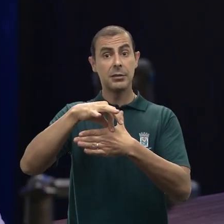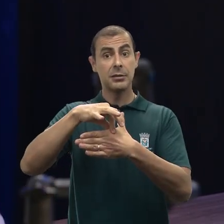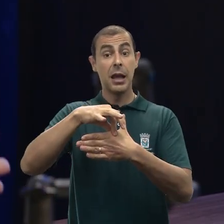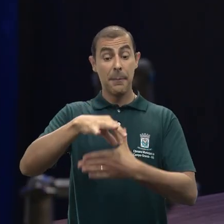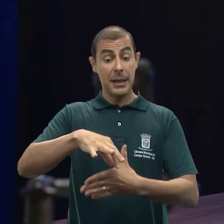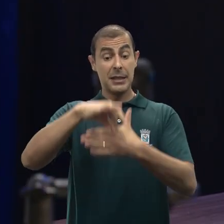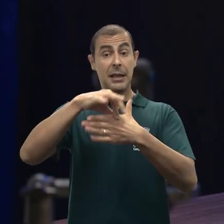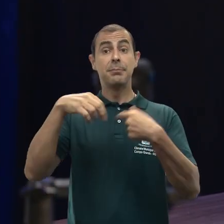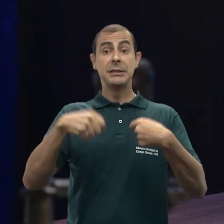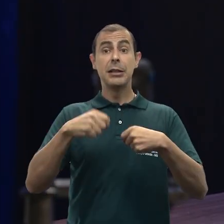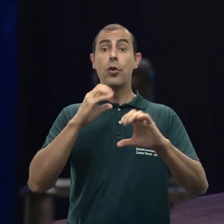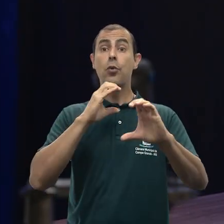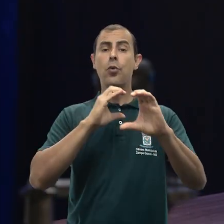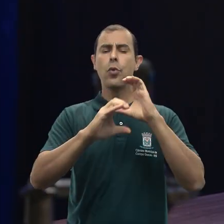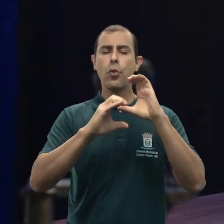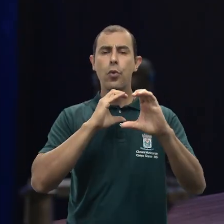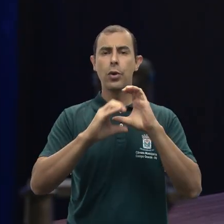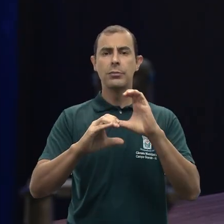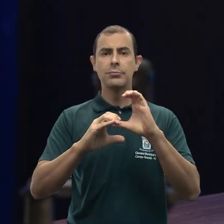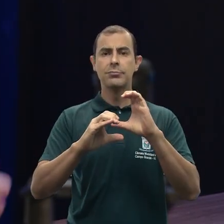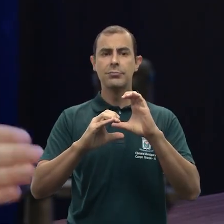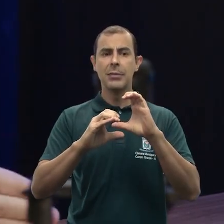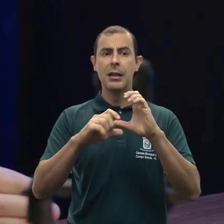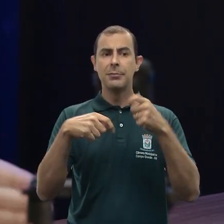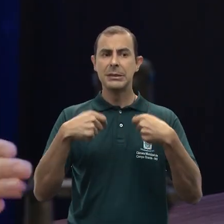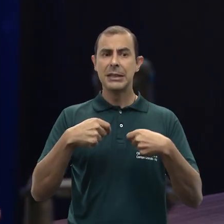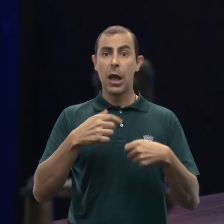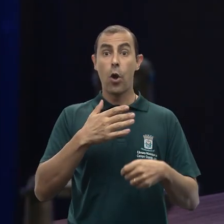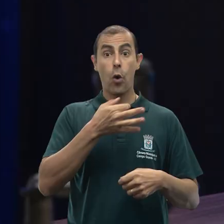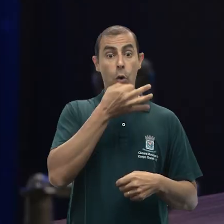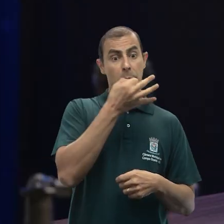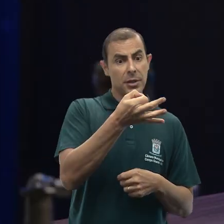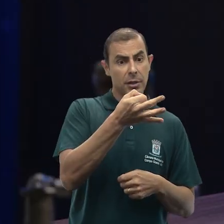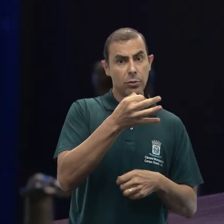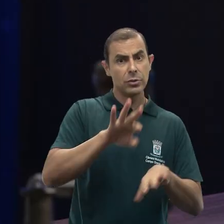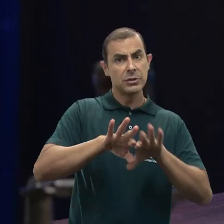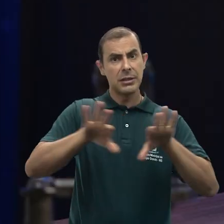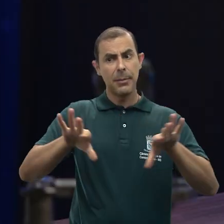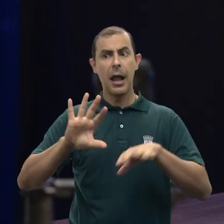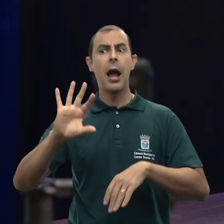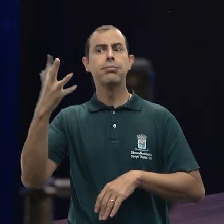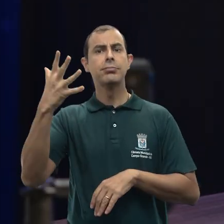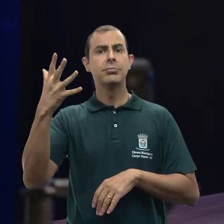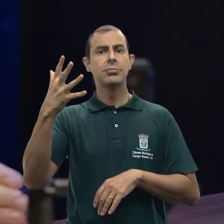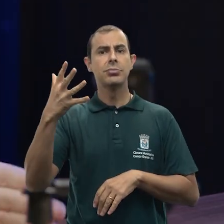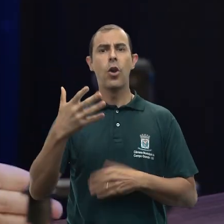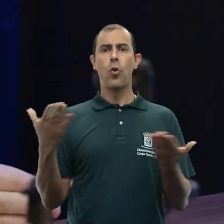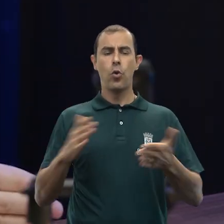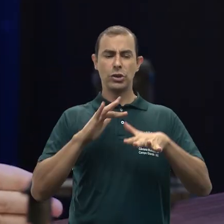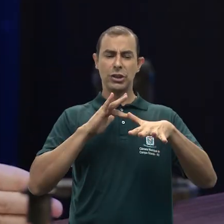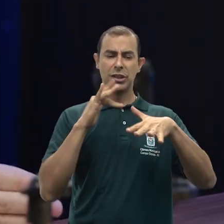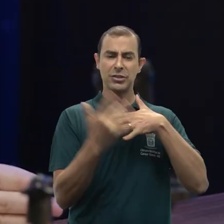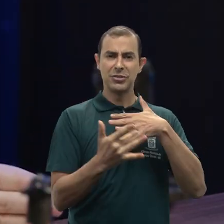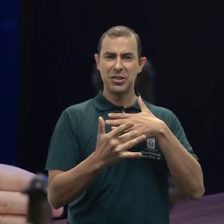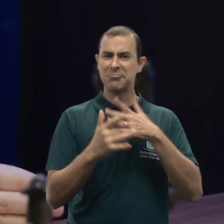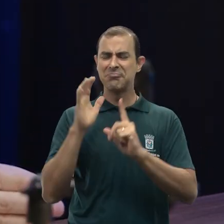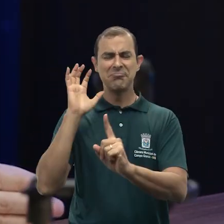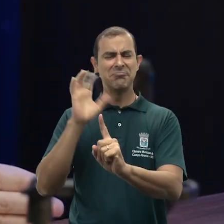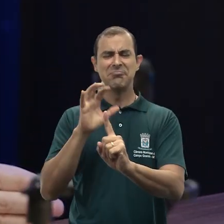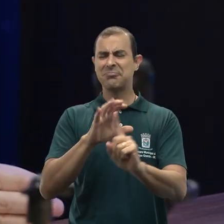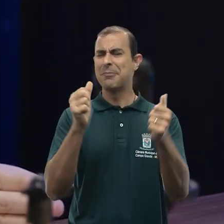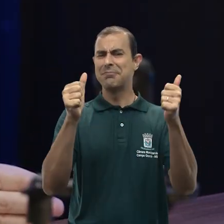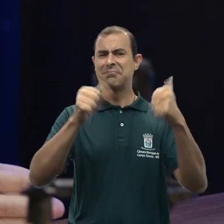que aprender a separar fato de opinião. Hoje as redes sociais, elas prestam um desserviço para a formação